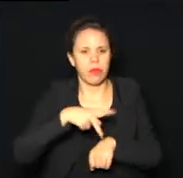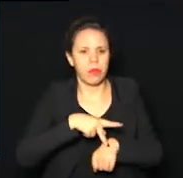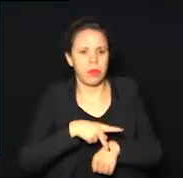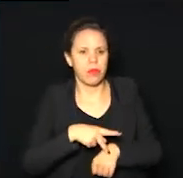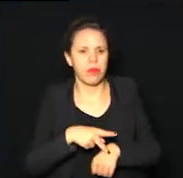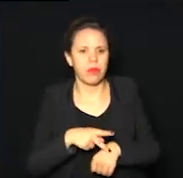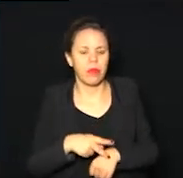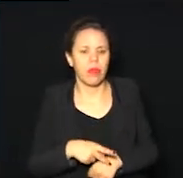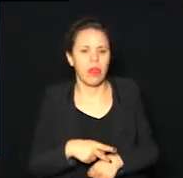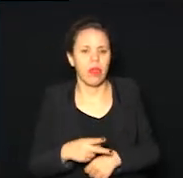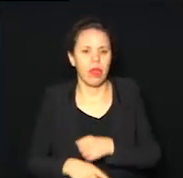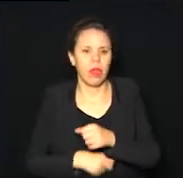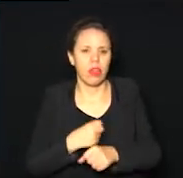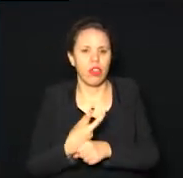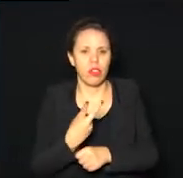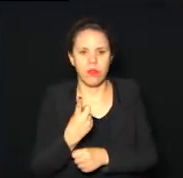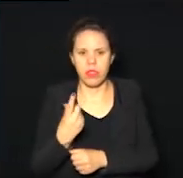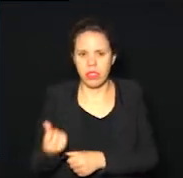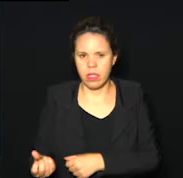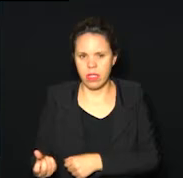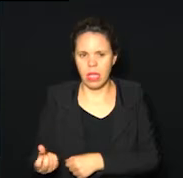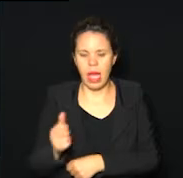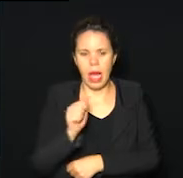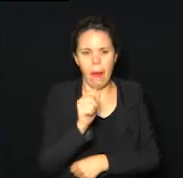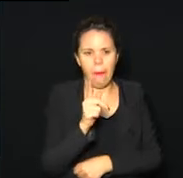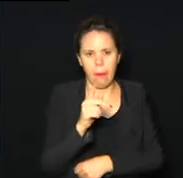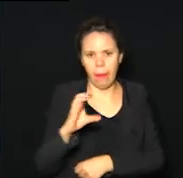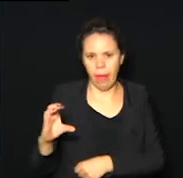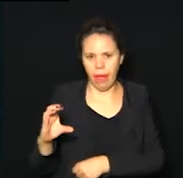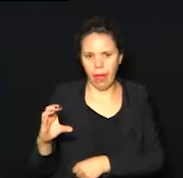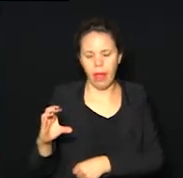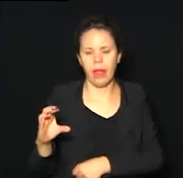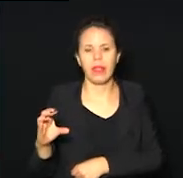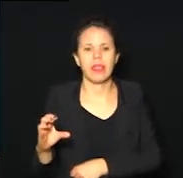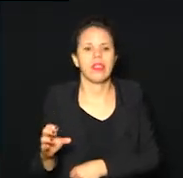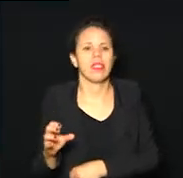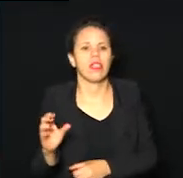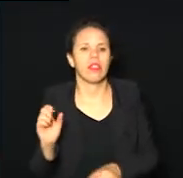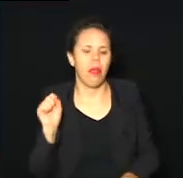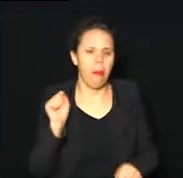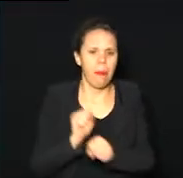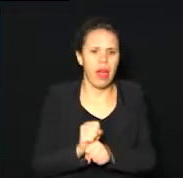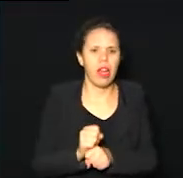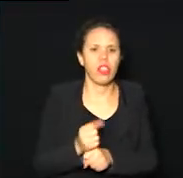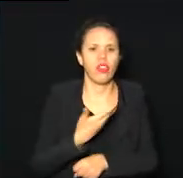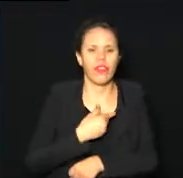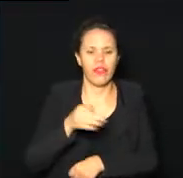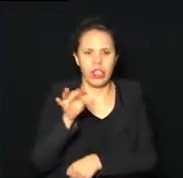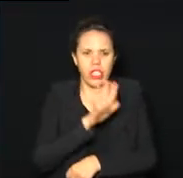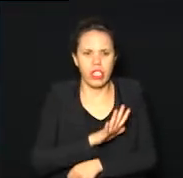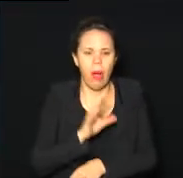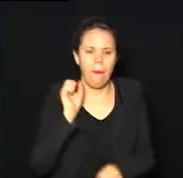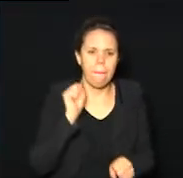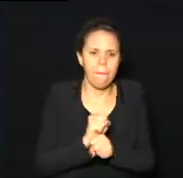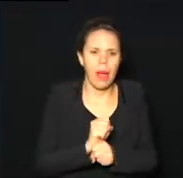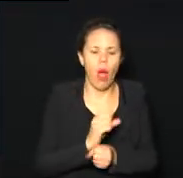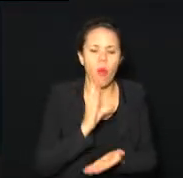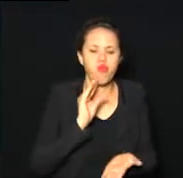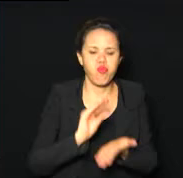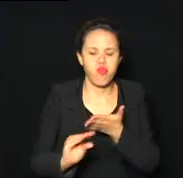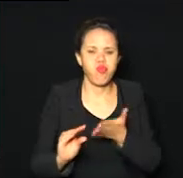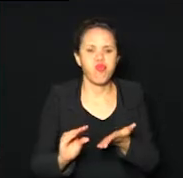desde 2016, com a PEC do congelamento do governo federal, onde ele congela a verba da educação e da